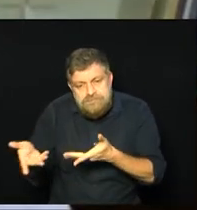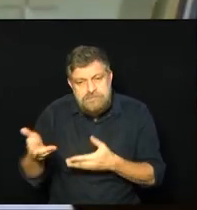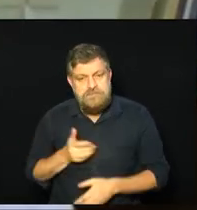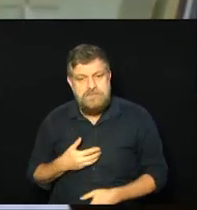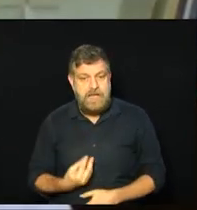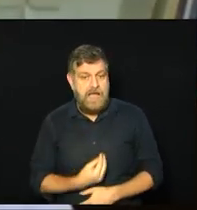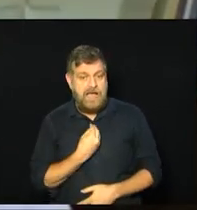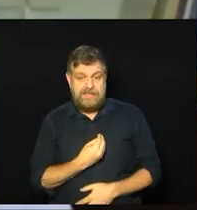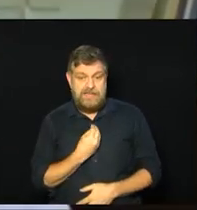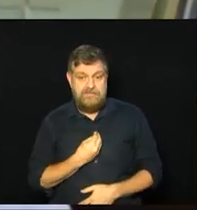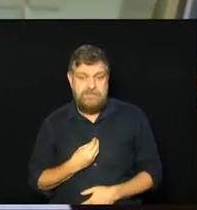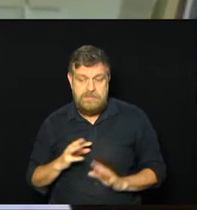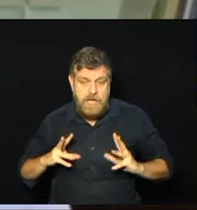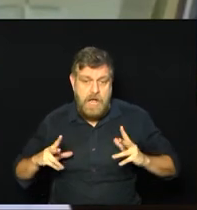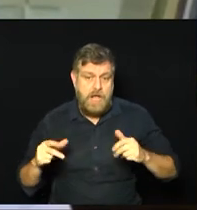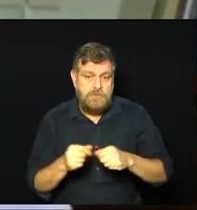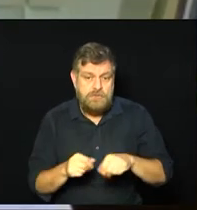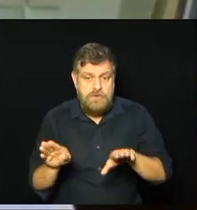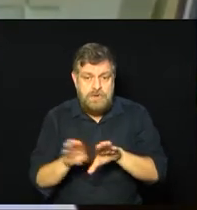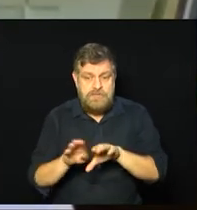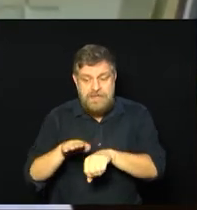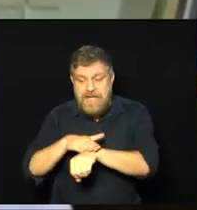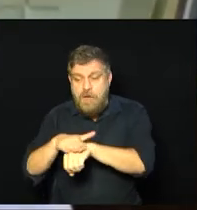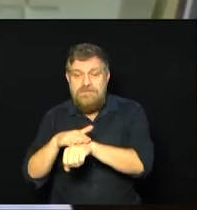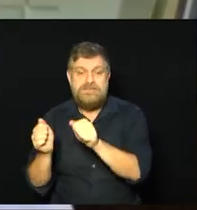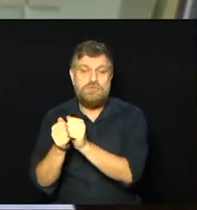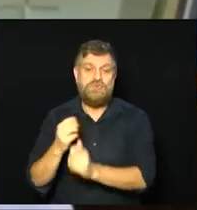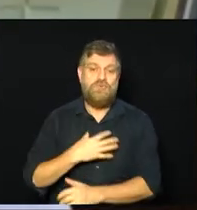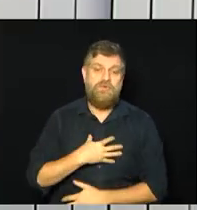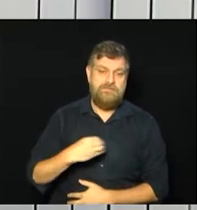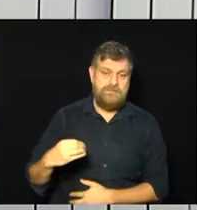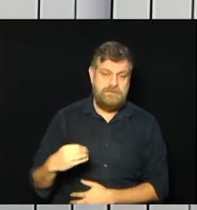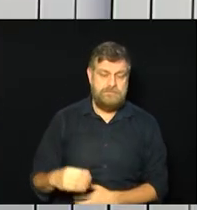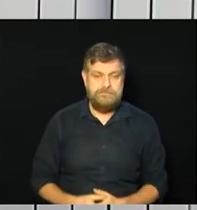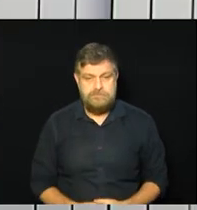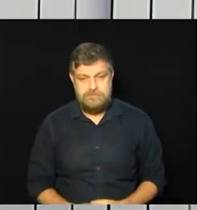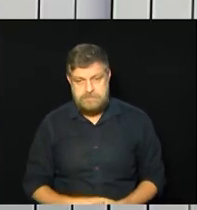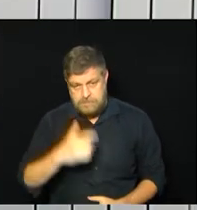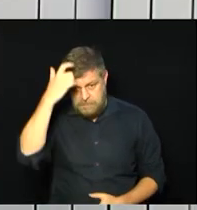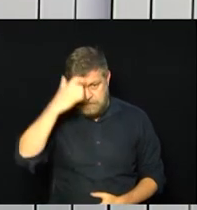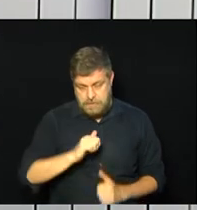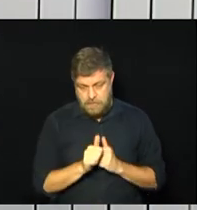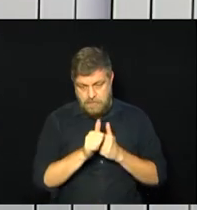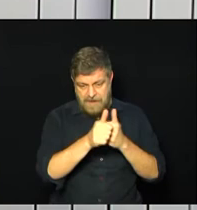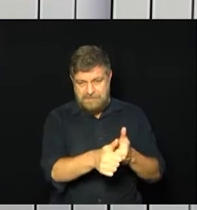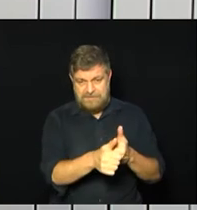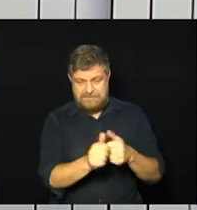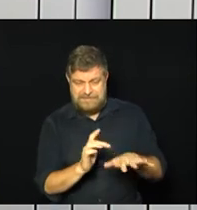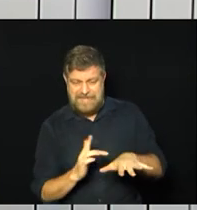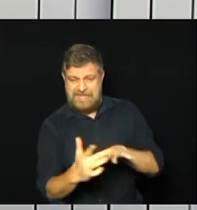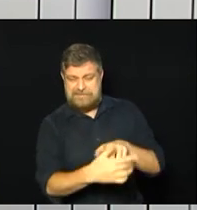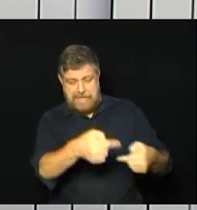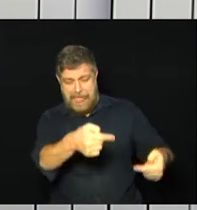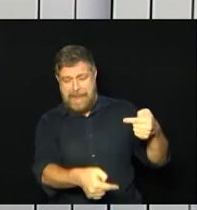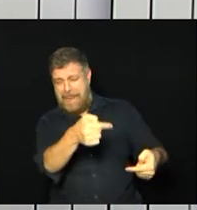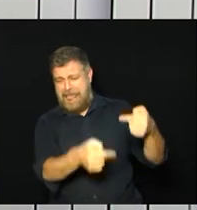vida, inclusive na educação e na conversa com os filhos. Sim. Ô, Estela, eu tenho acompanhado uma discussão nas